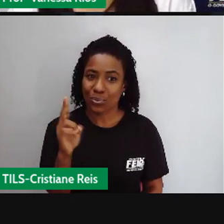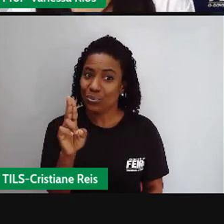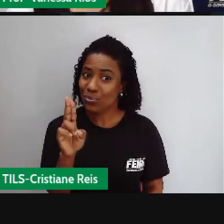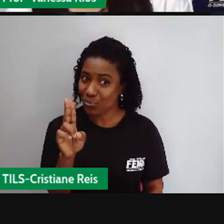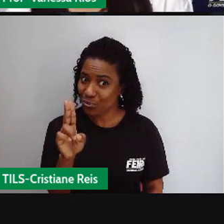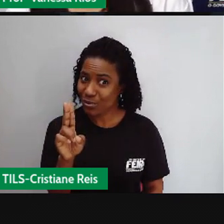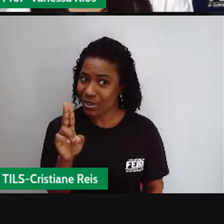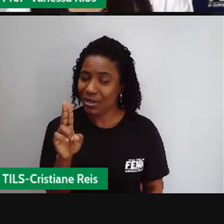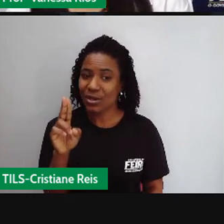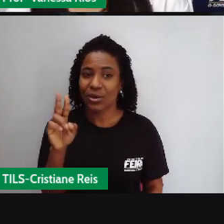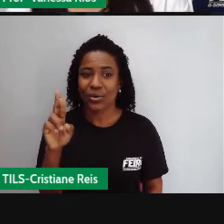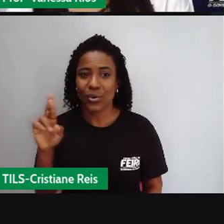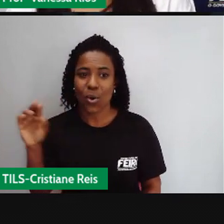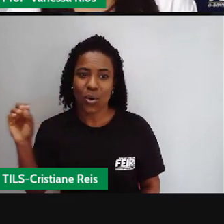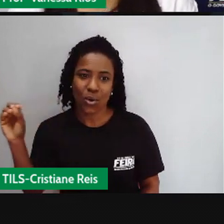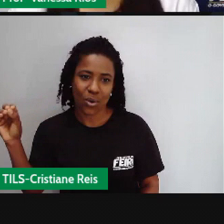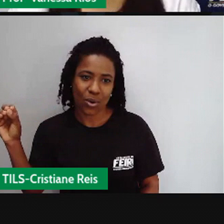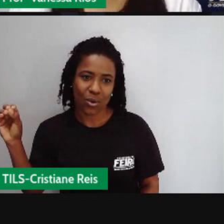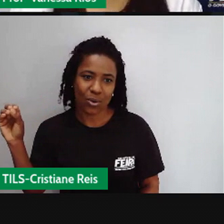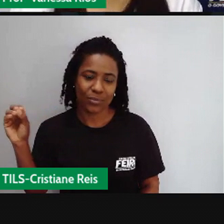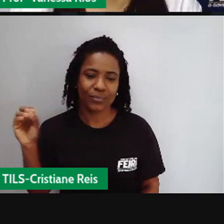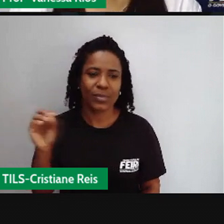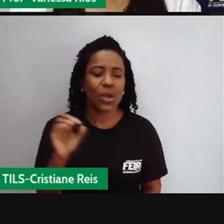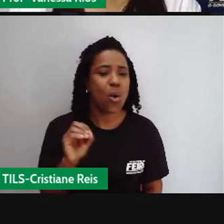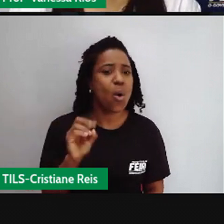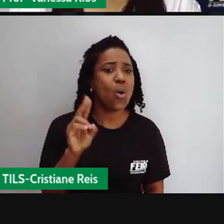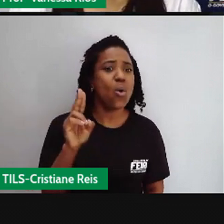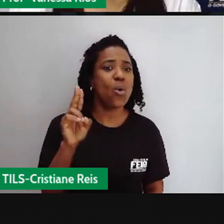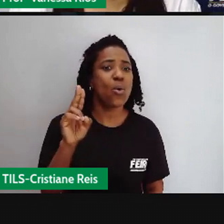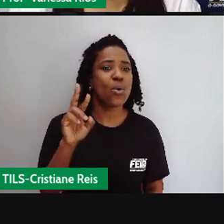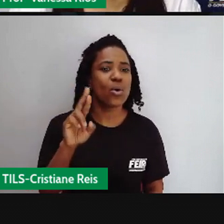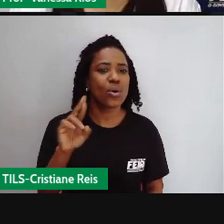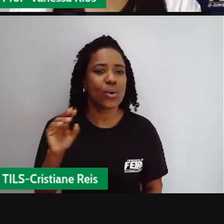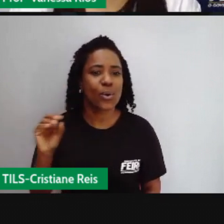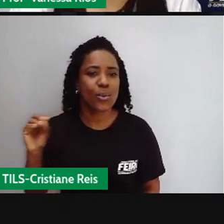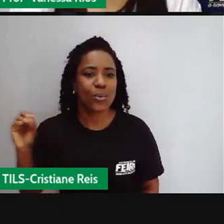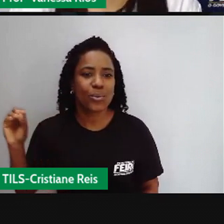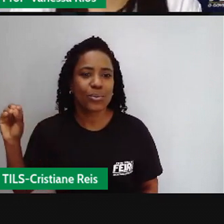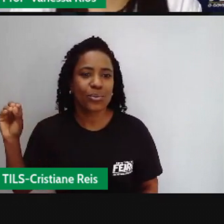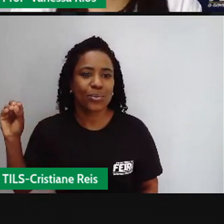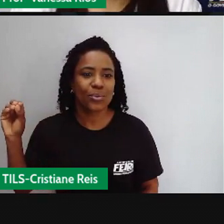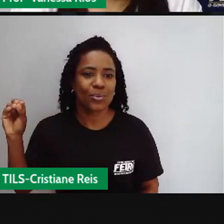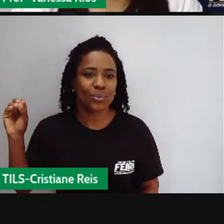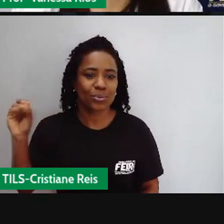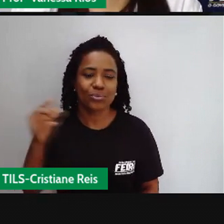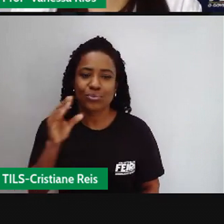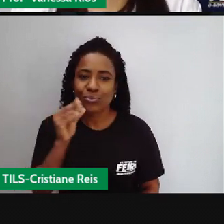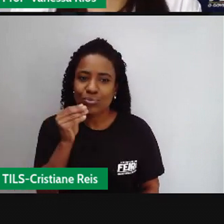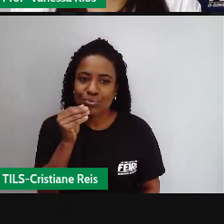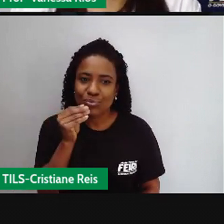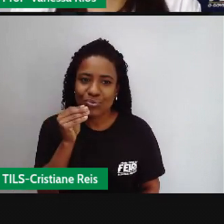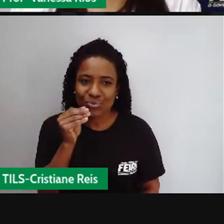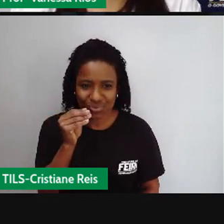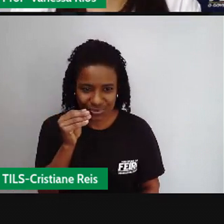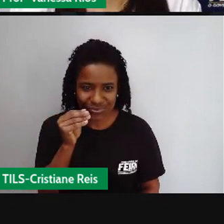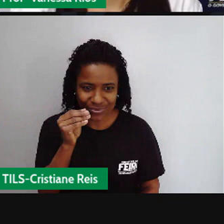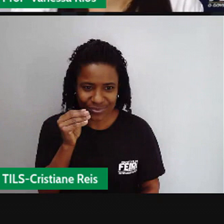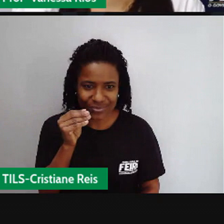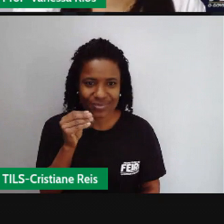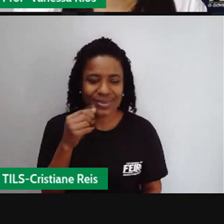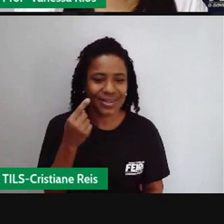sílaba RO. Na sílaba tônica, o O, ele realmente tem o som do O, que aí tem o OU,